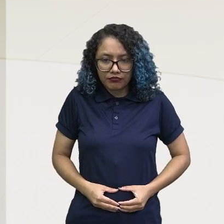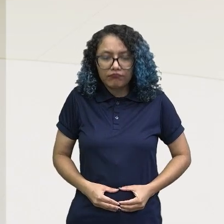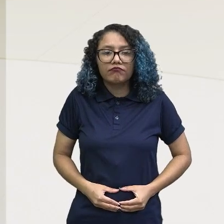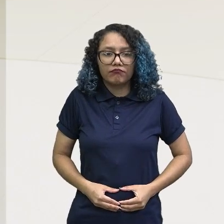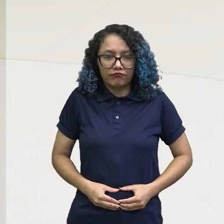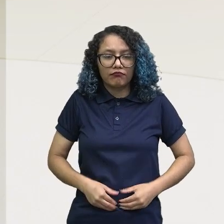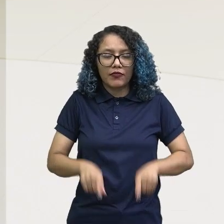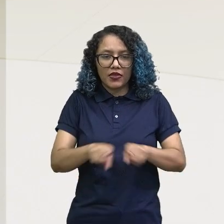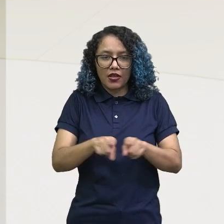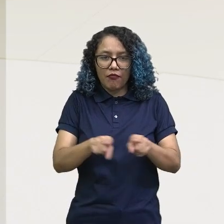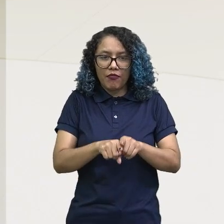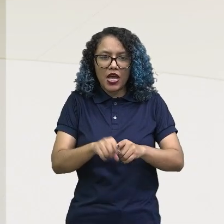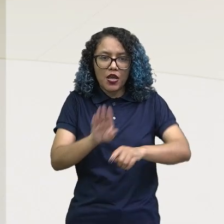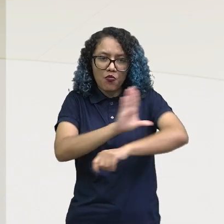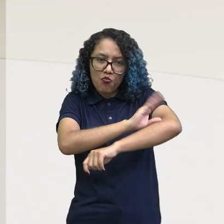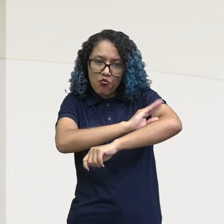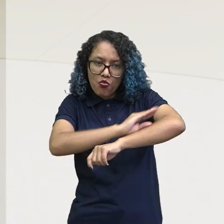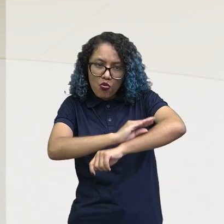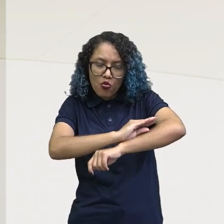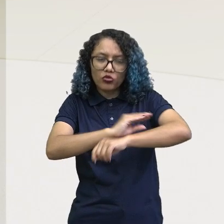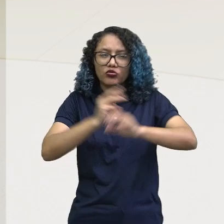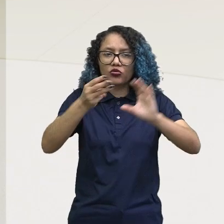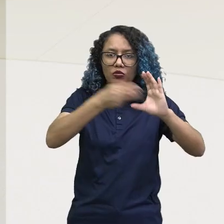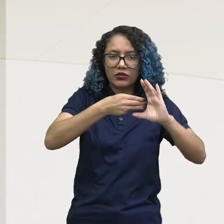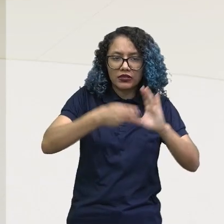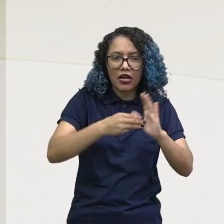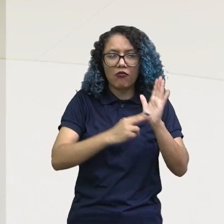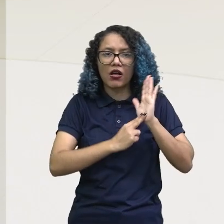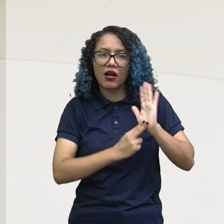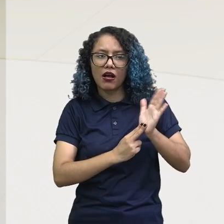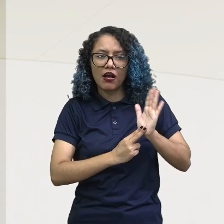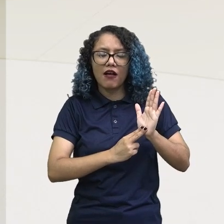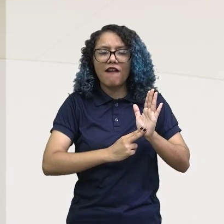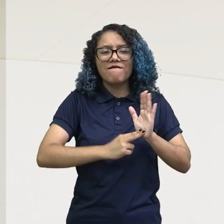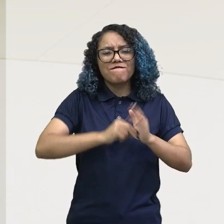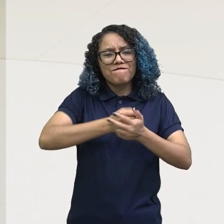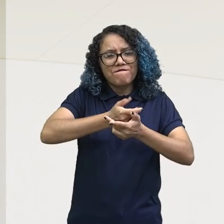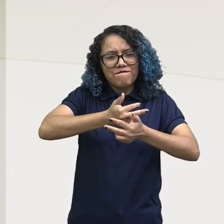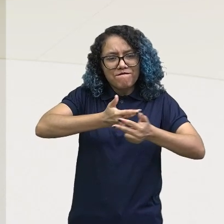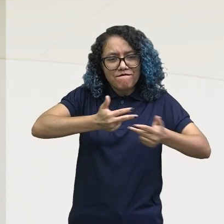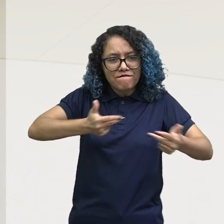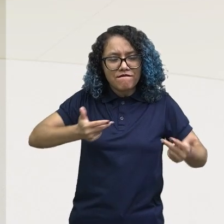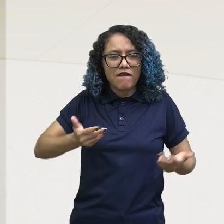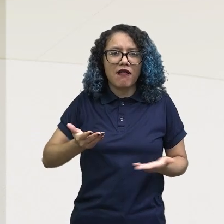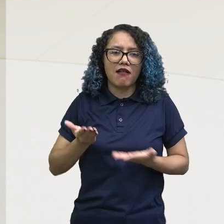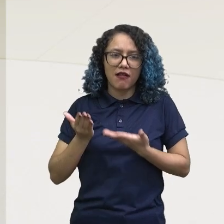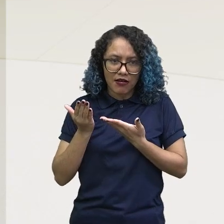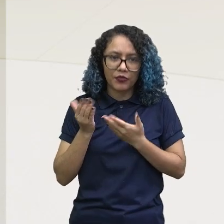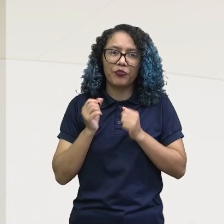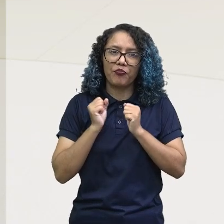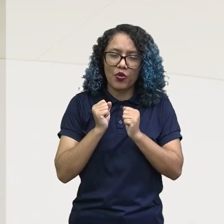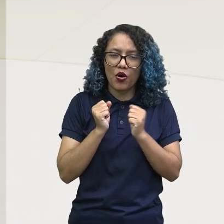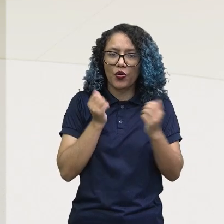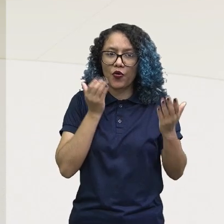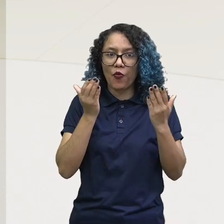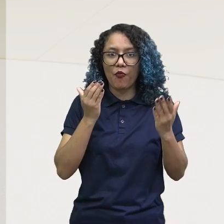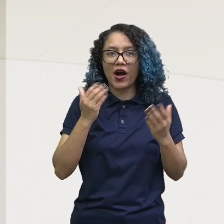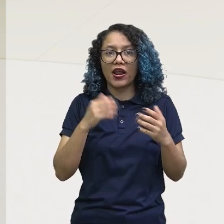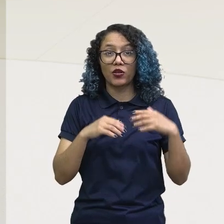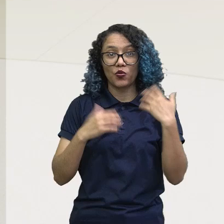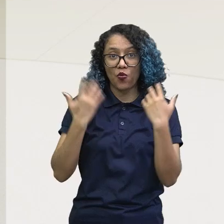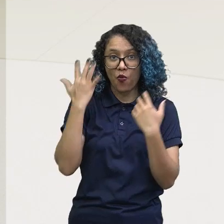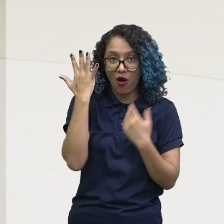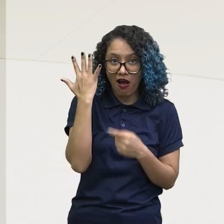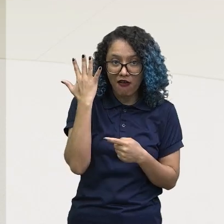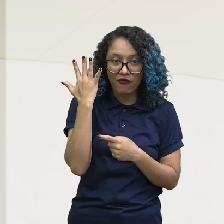da bexiga, célula muscular, célula nervosa. Então, como a gente observou, né, fazendo essa analogia, esse comparativo aí com uma